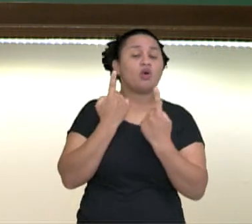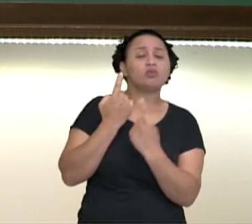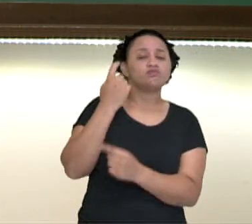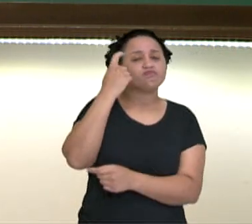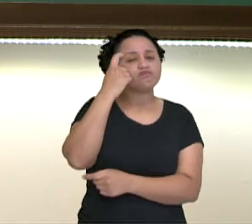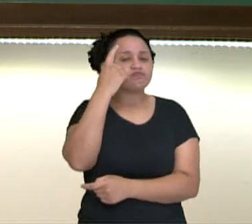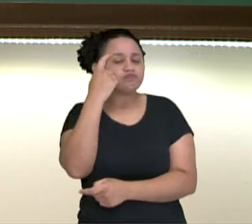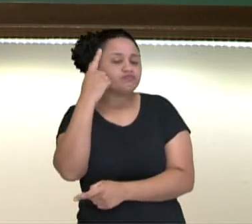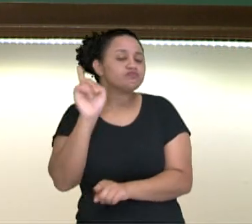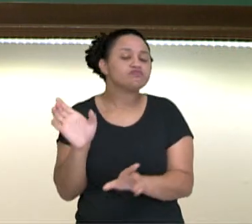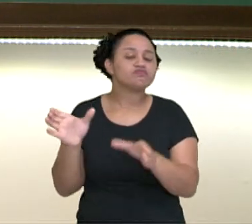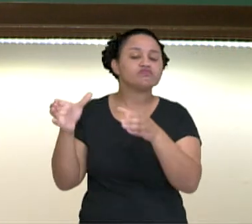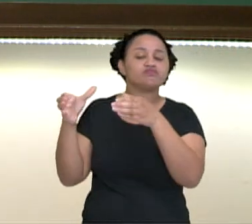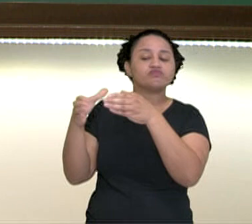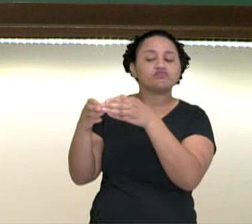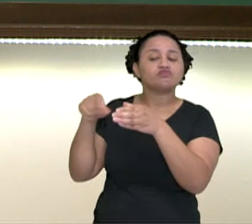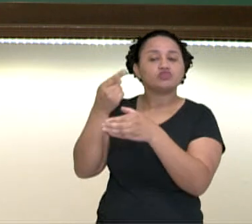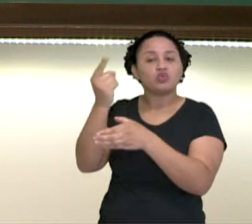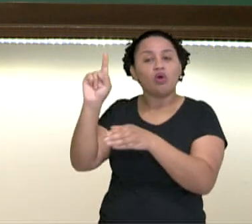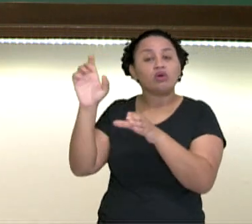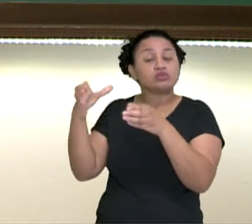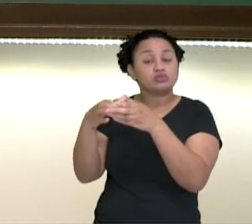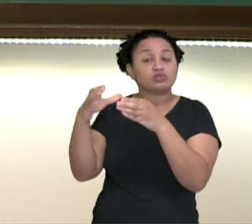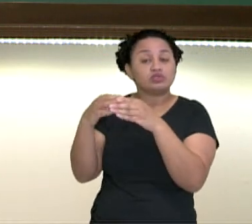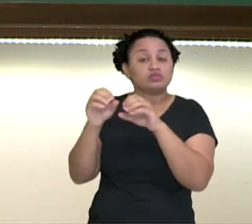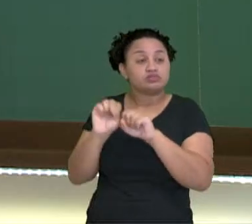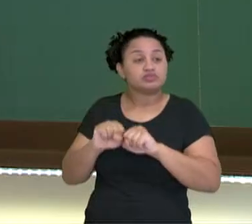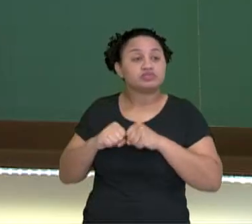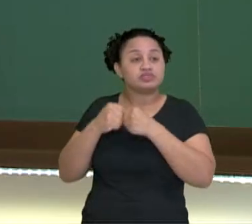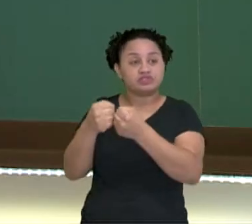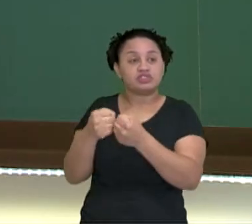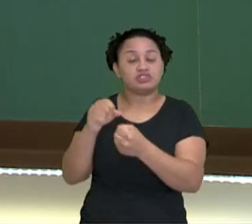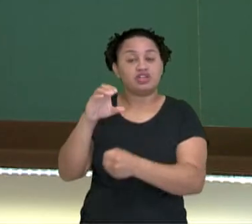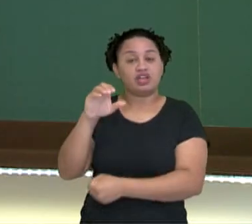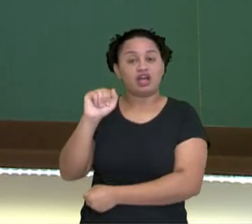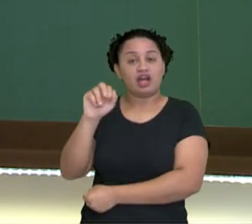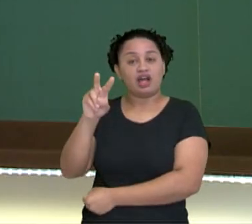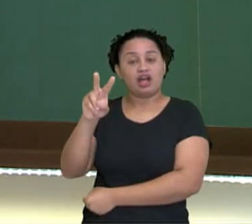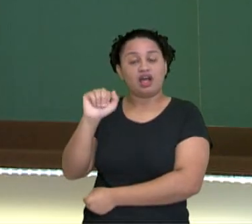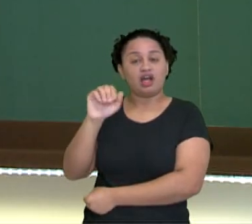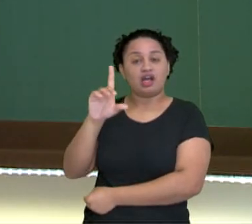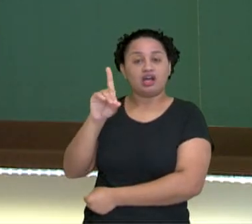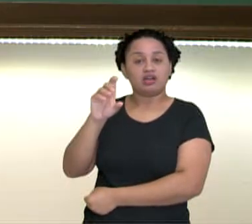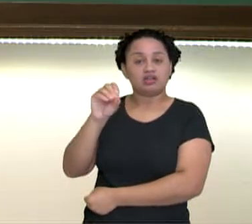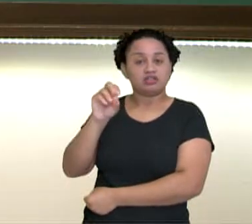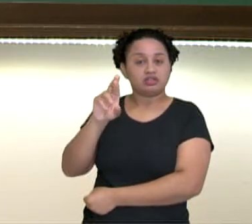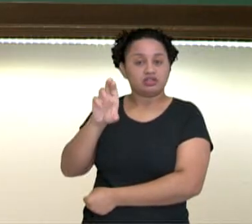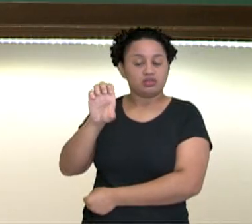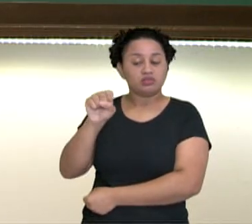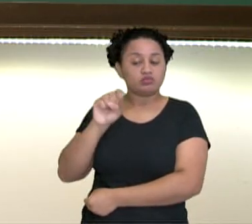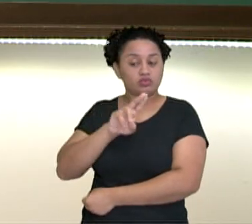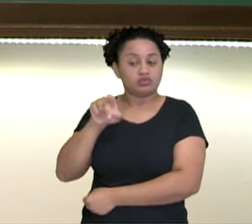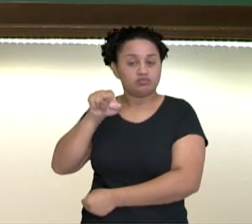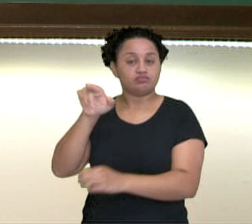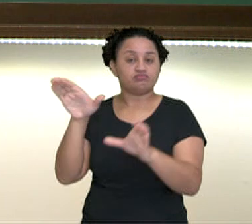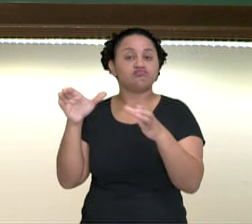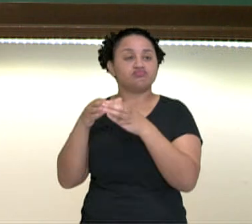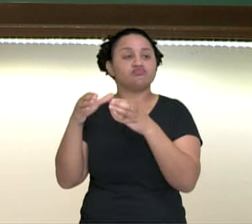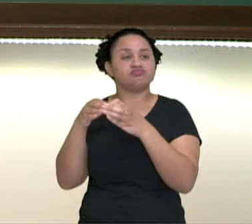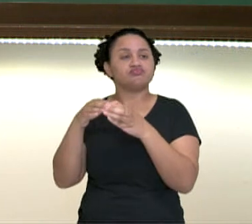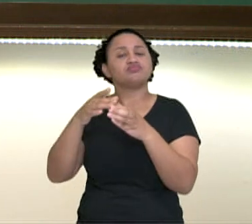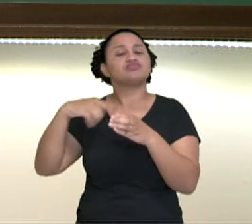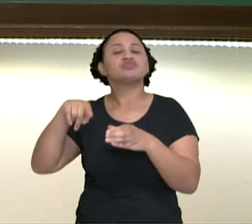ideias defendidas por um outro grupo, que eram os cavadores. Olha só, os cavadores, entre